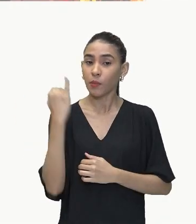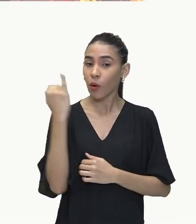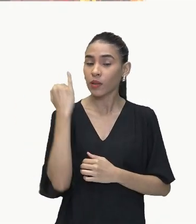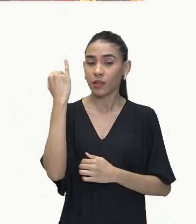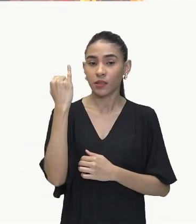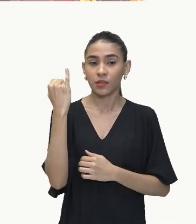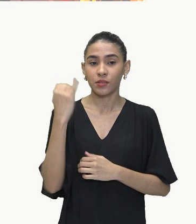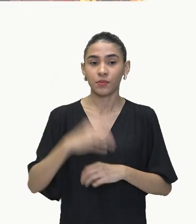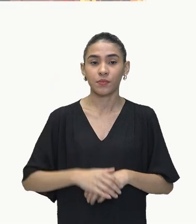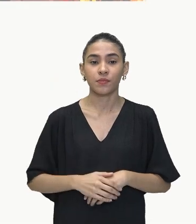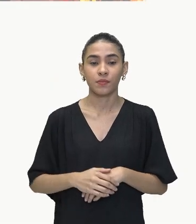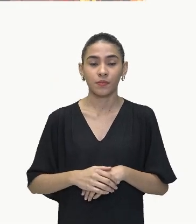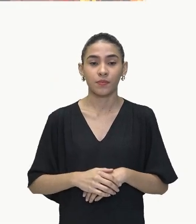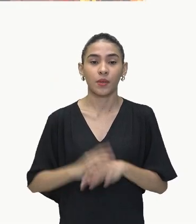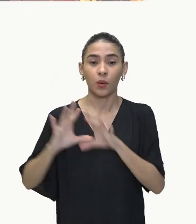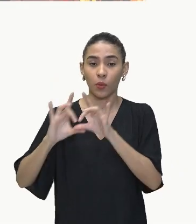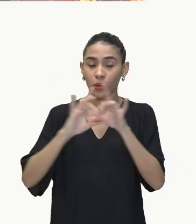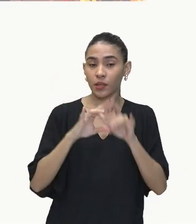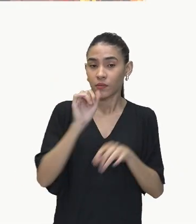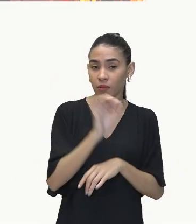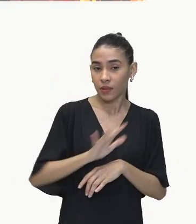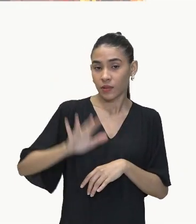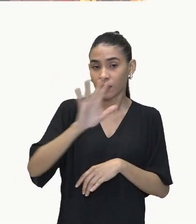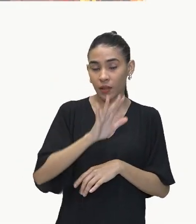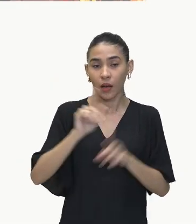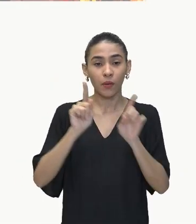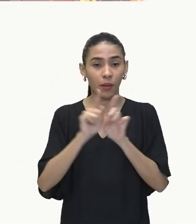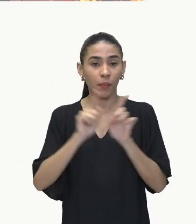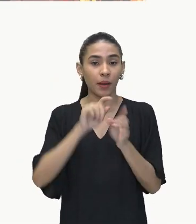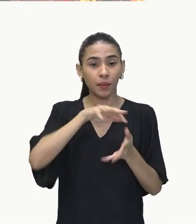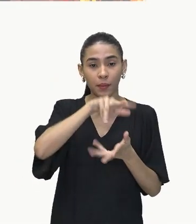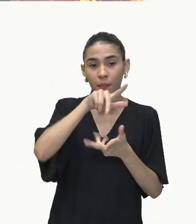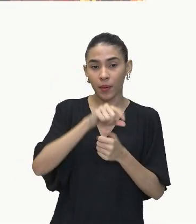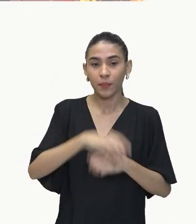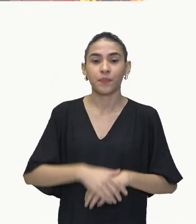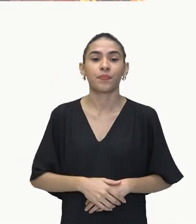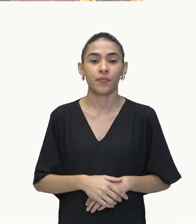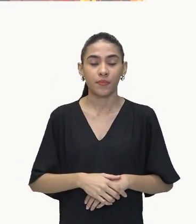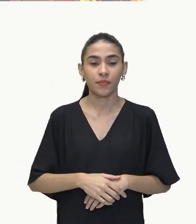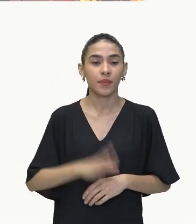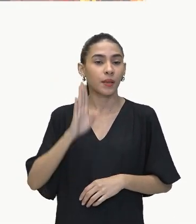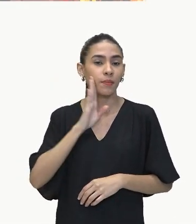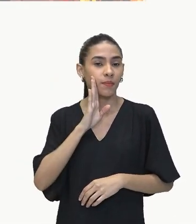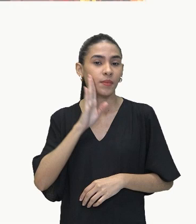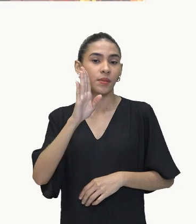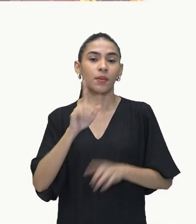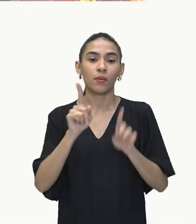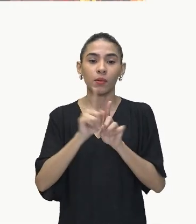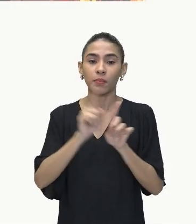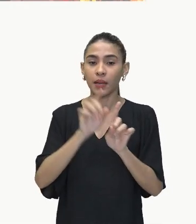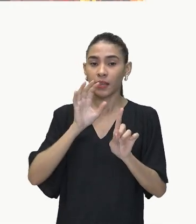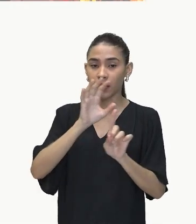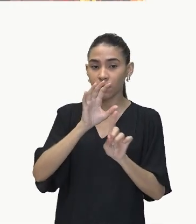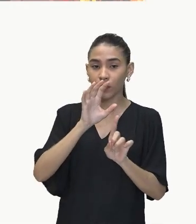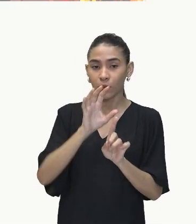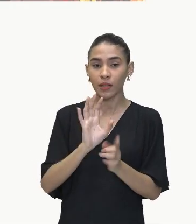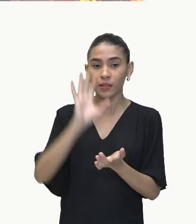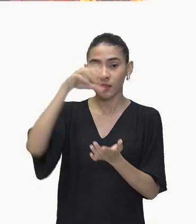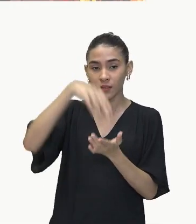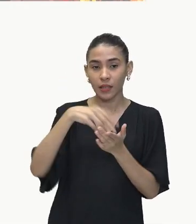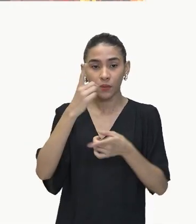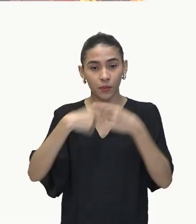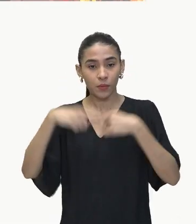tá? Tanto no contexto nacional quanto global, sendo frequentemente centros de